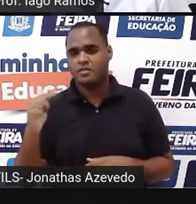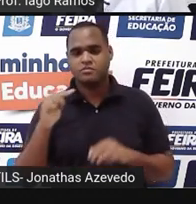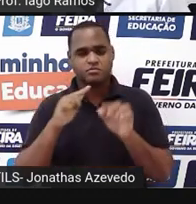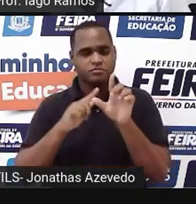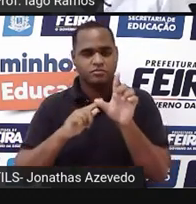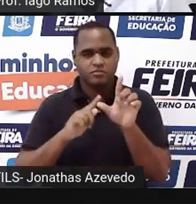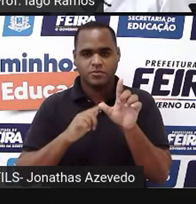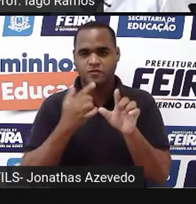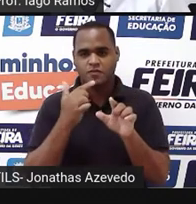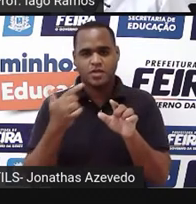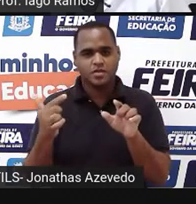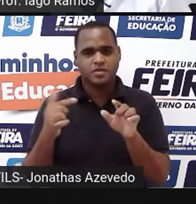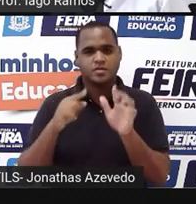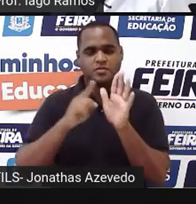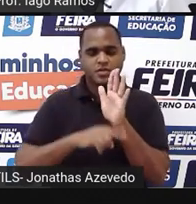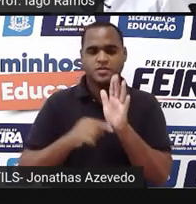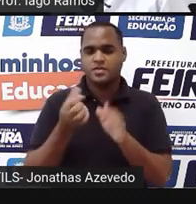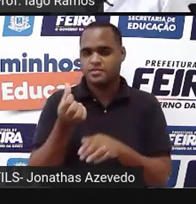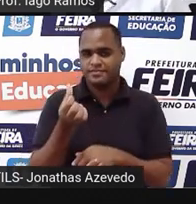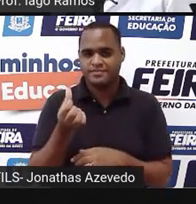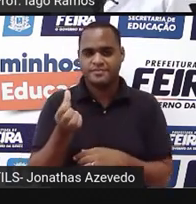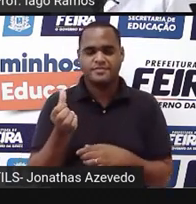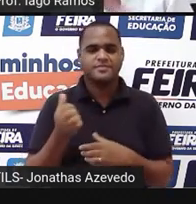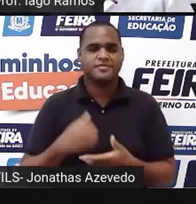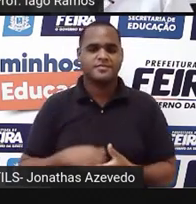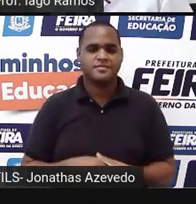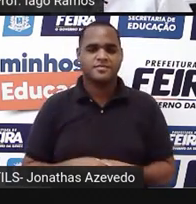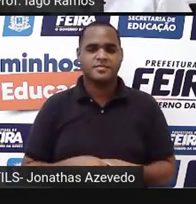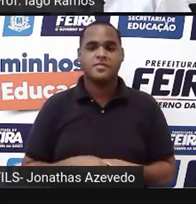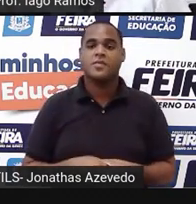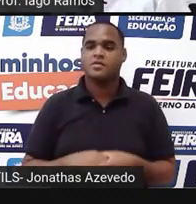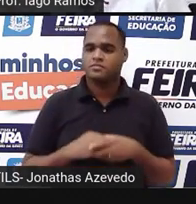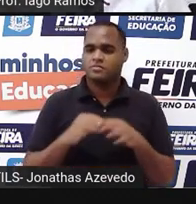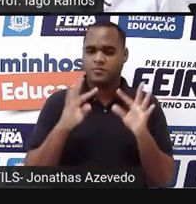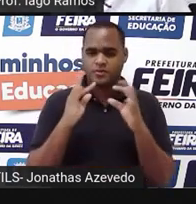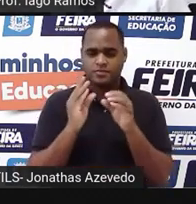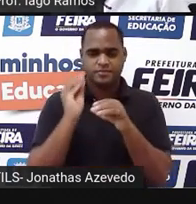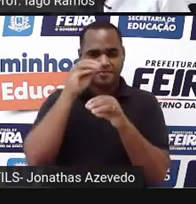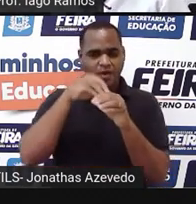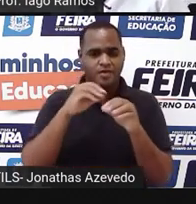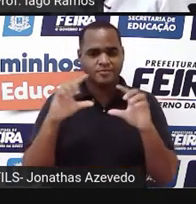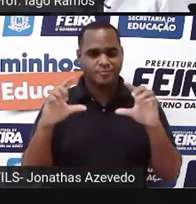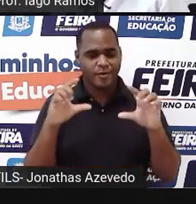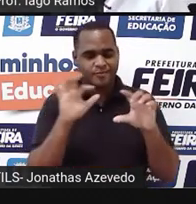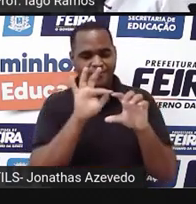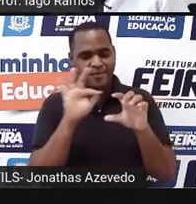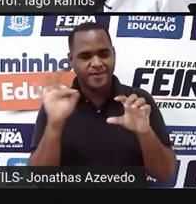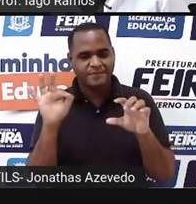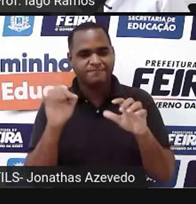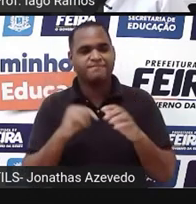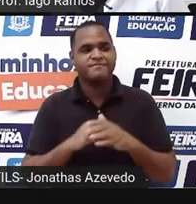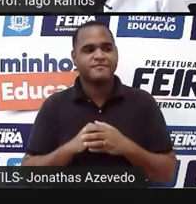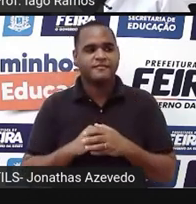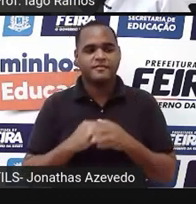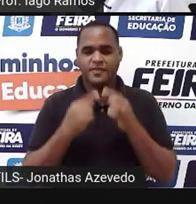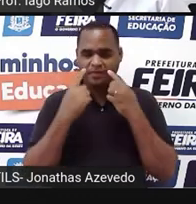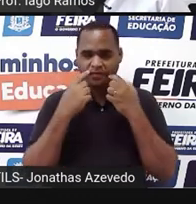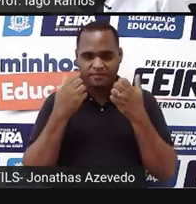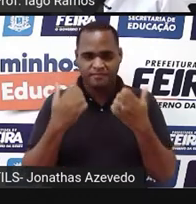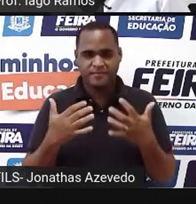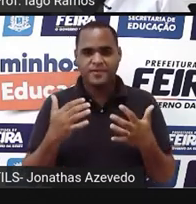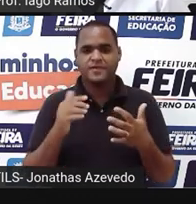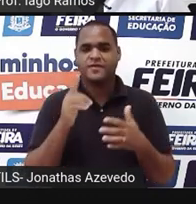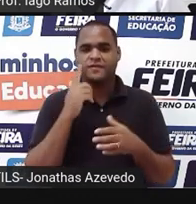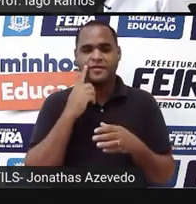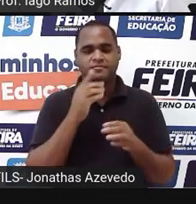o termo independente, é o menos 6. Joga tudo isso dentro da fórmula, tá bom? Como a gente acabou de ver, vou